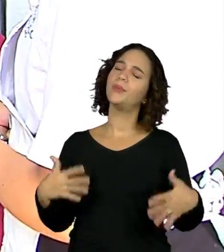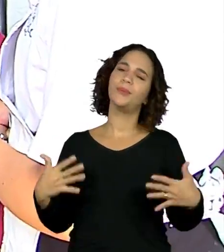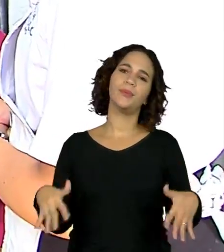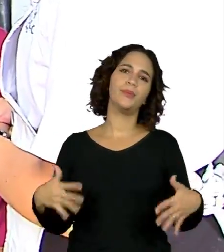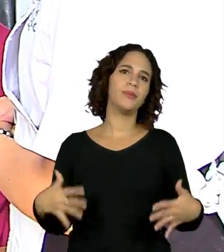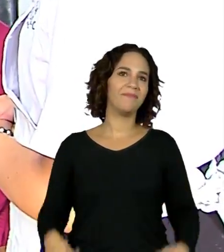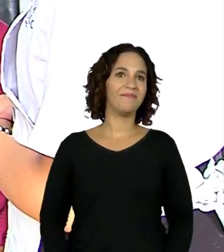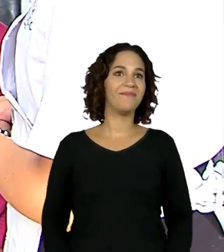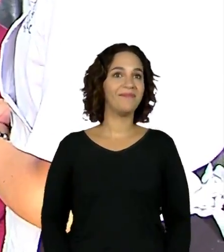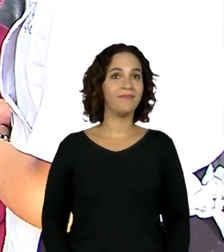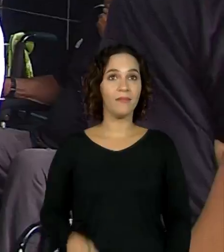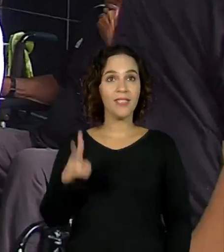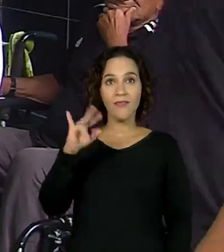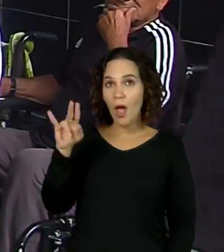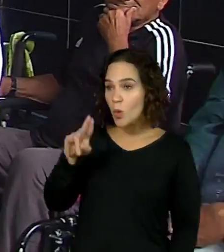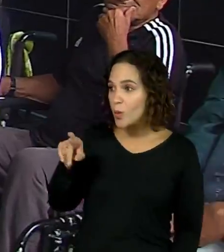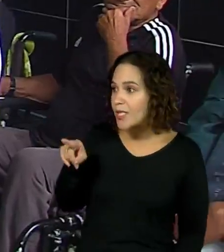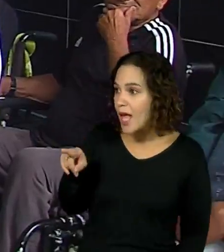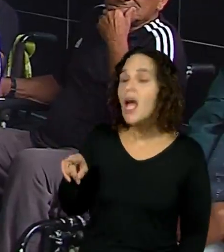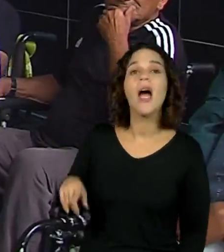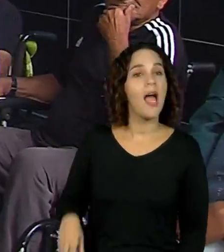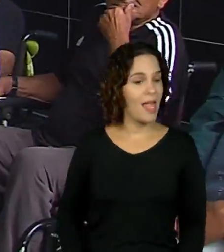você vai almoçar manjericão?